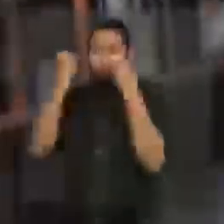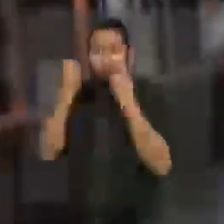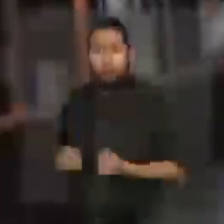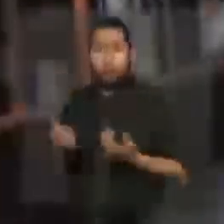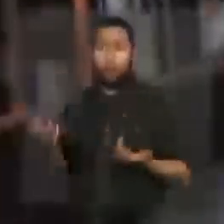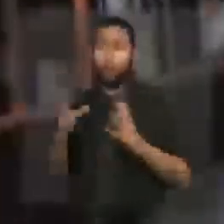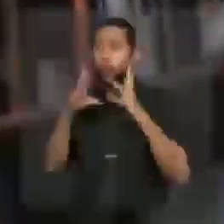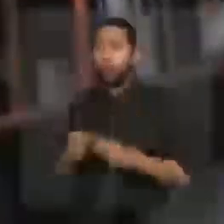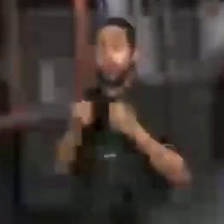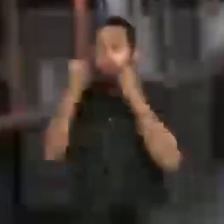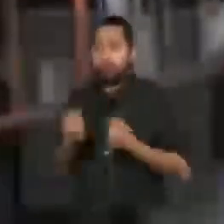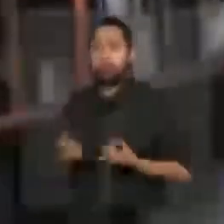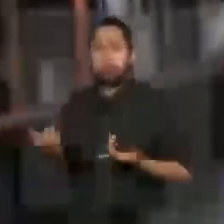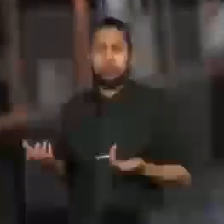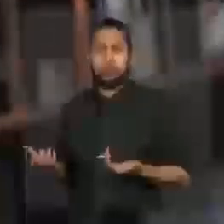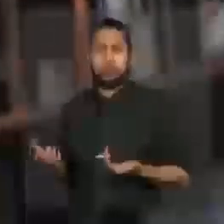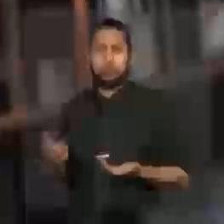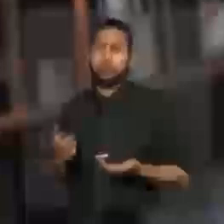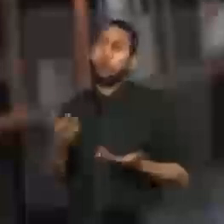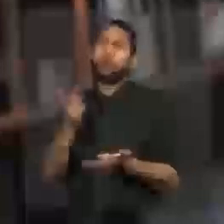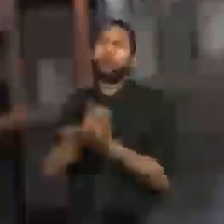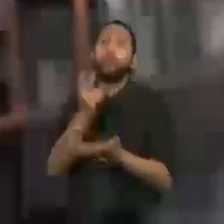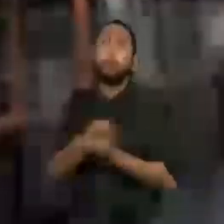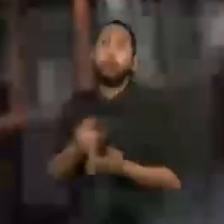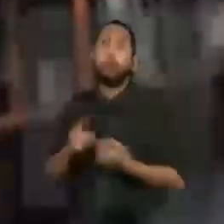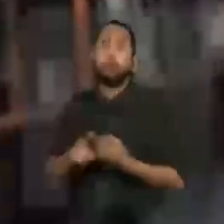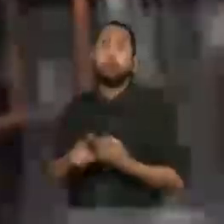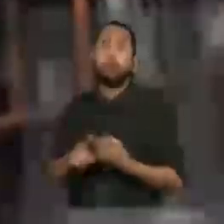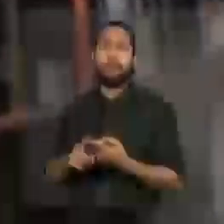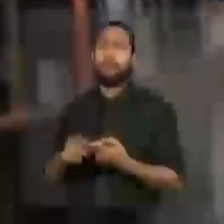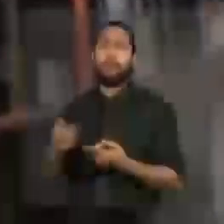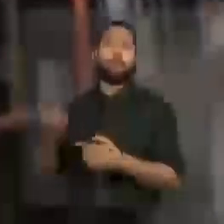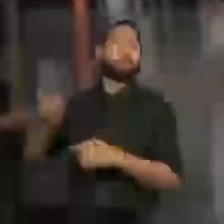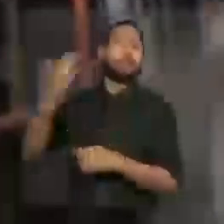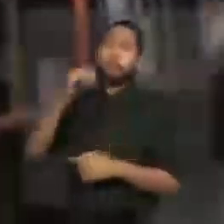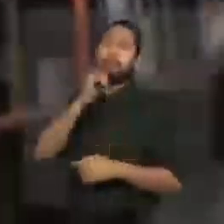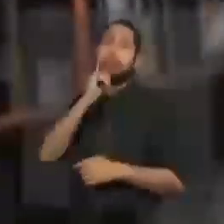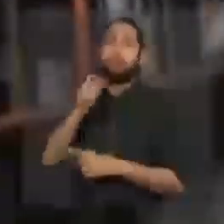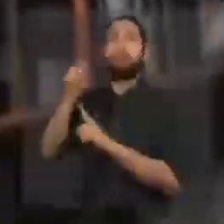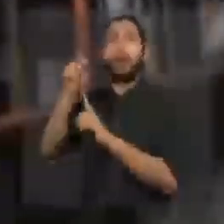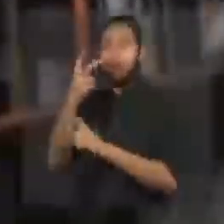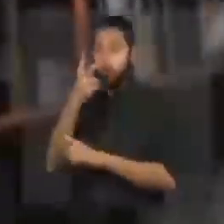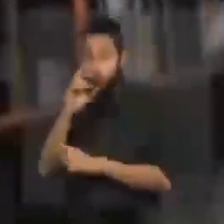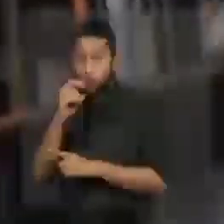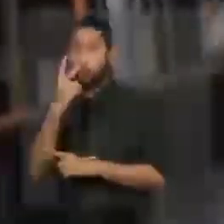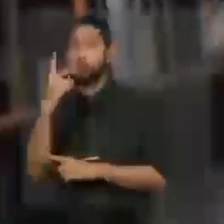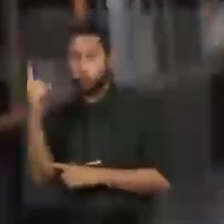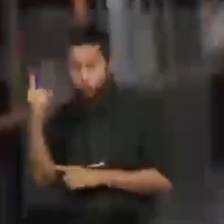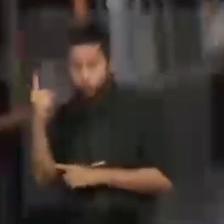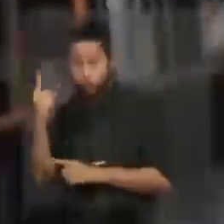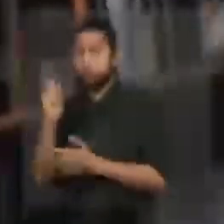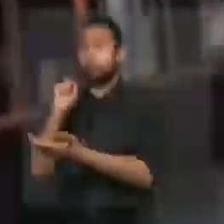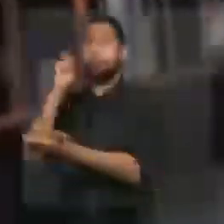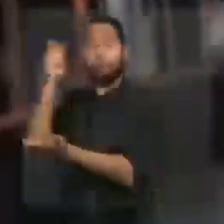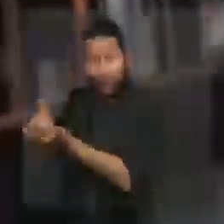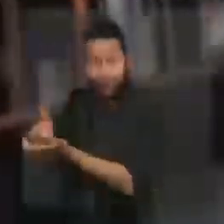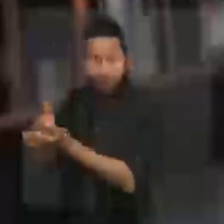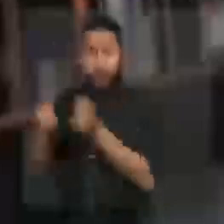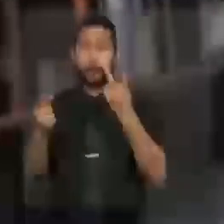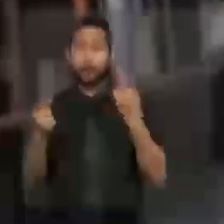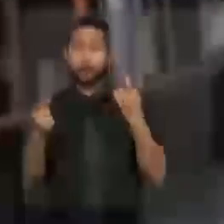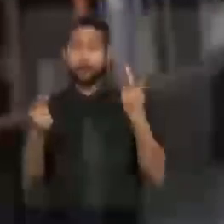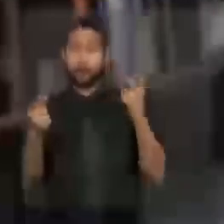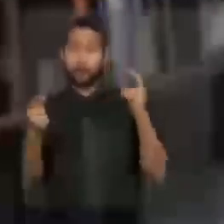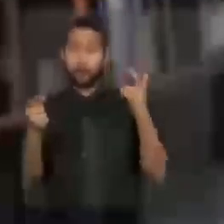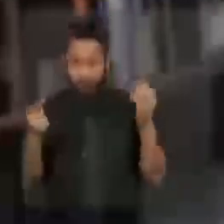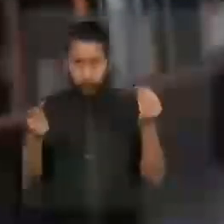vier tudo de uma vez, a parcela do ano que vem junto com a parcela inteira vencida de 2020. E os